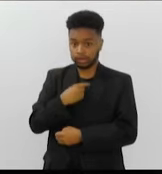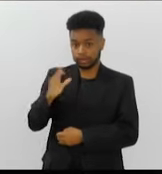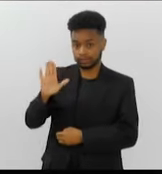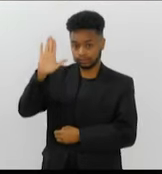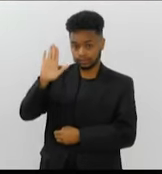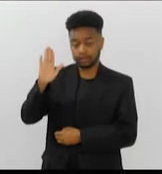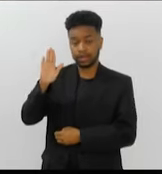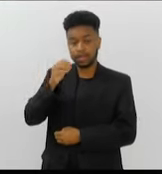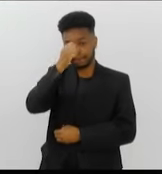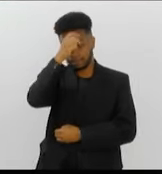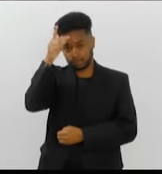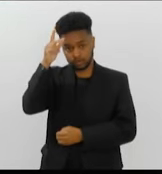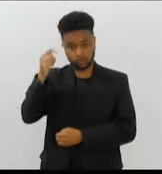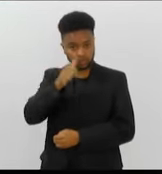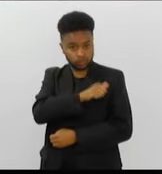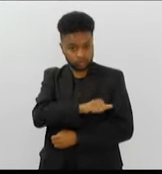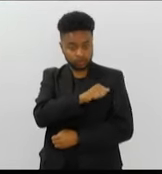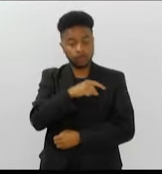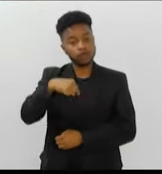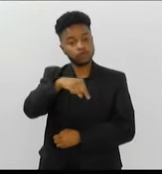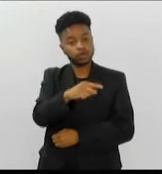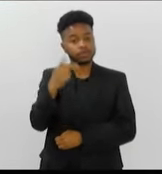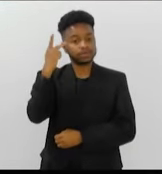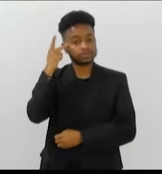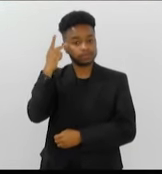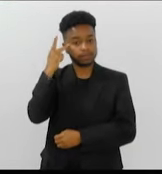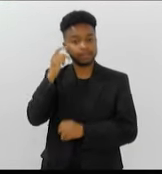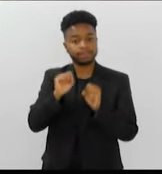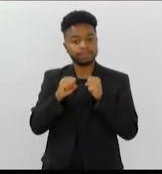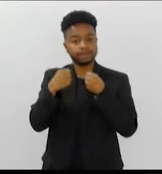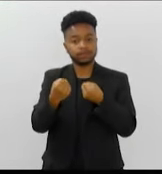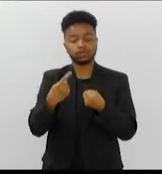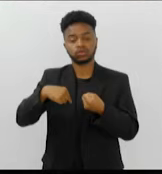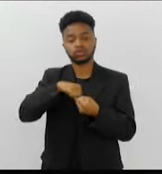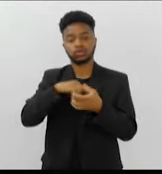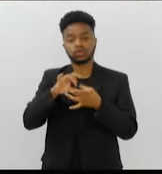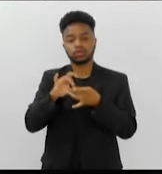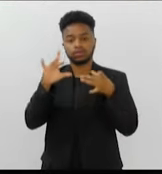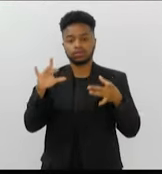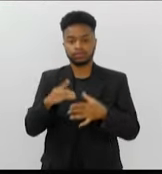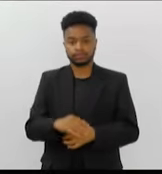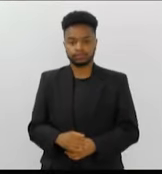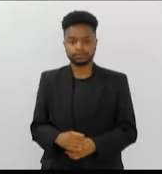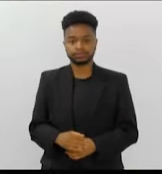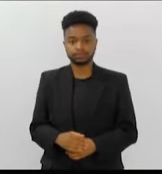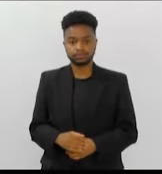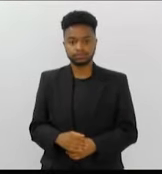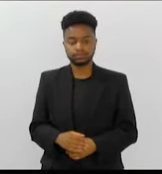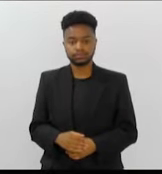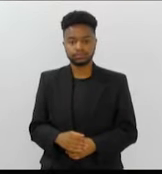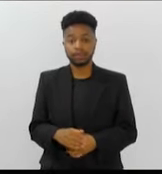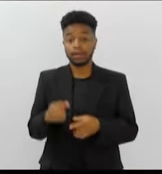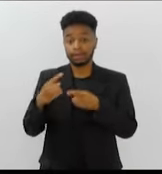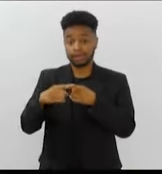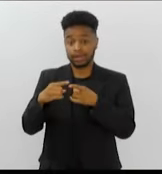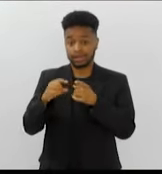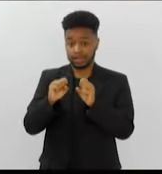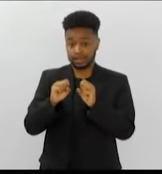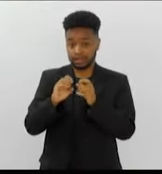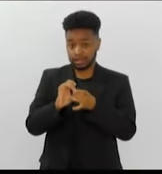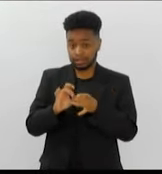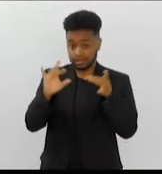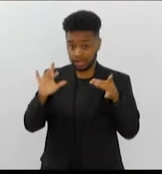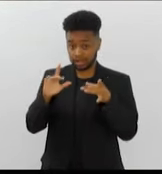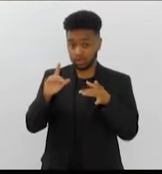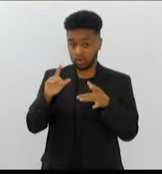está indo a São Paulo defender a nossa liberdade. Liberdade da qual o líder das